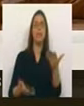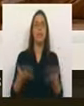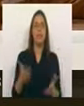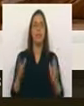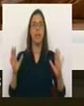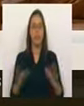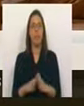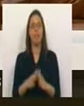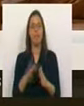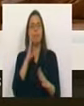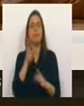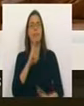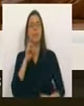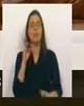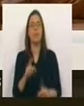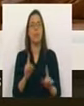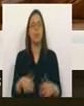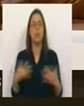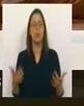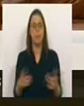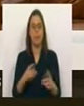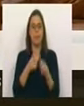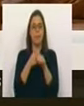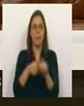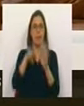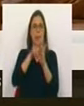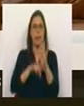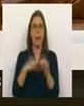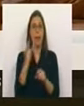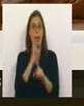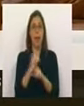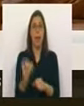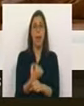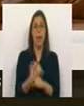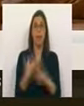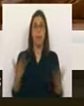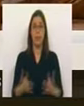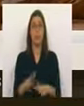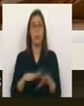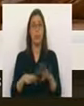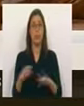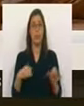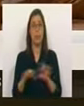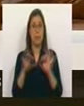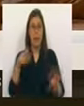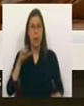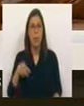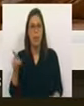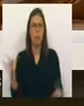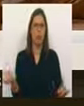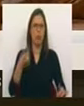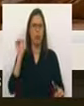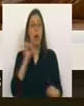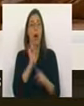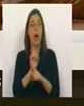equilibrada, tentando responder e disciplinar esta atividade. Não fizemos como o PCP,